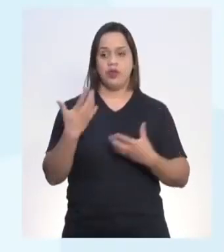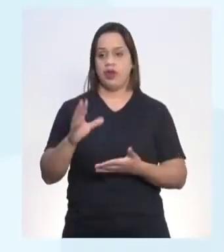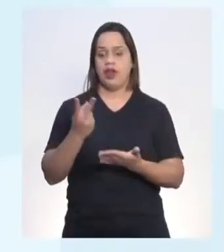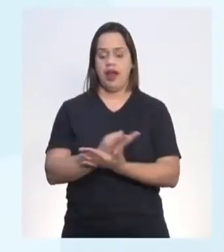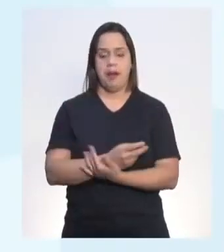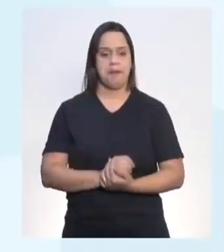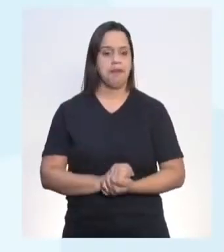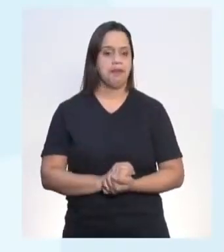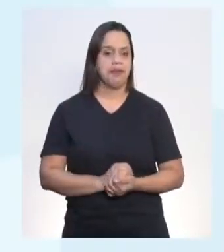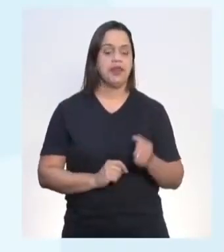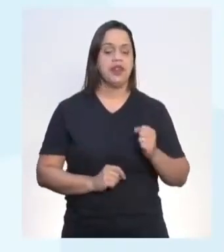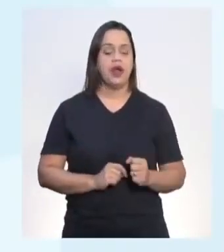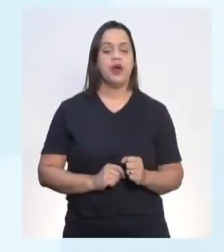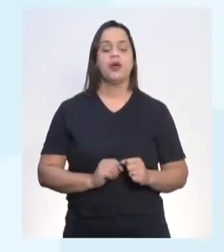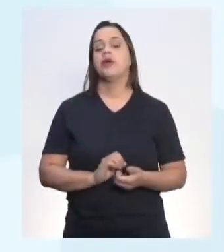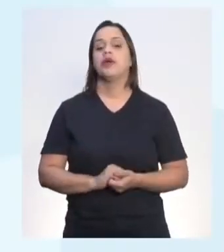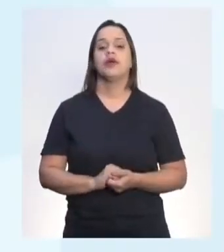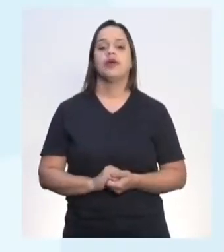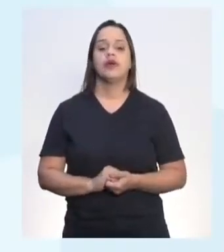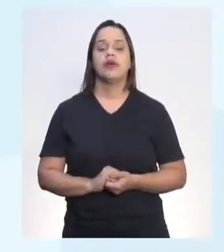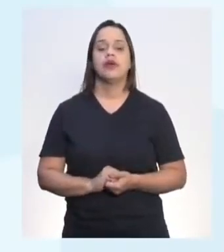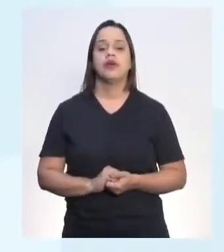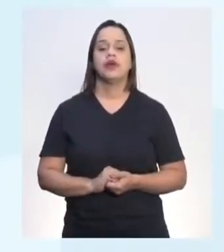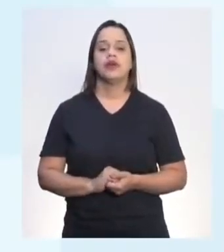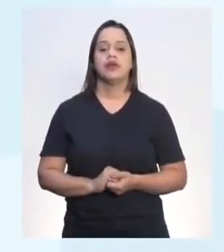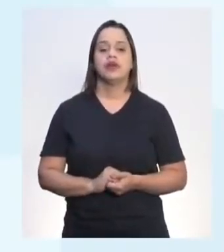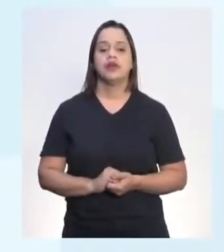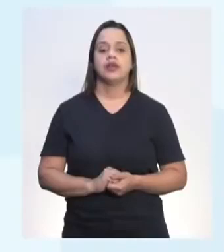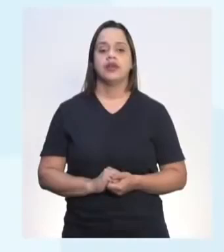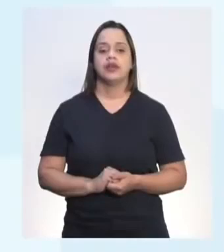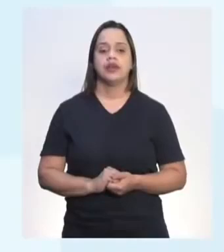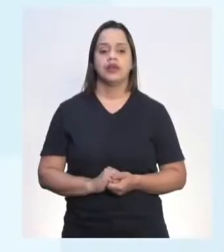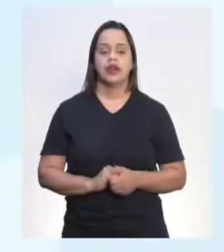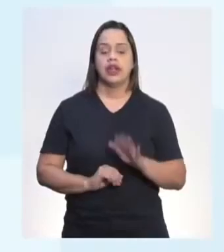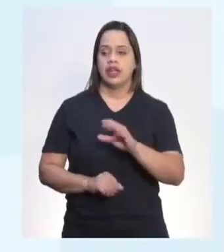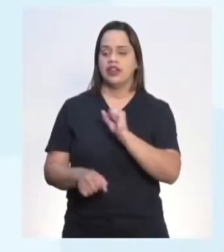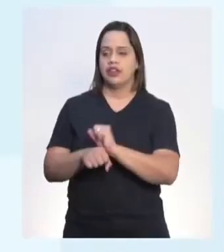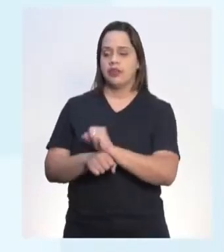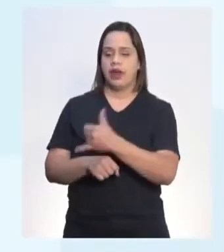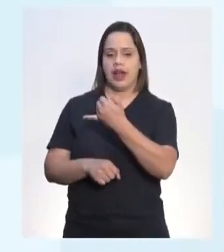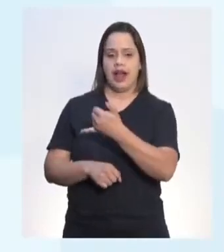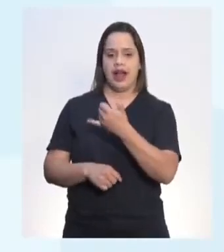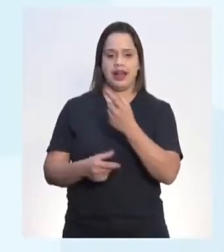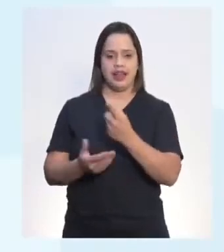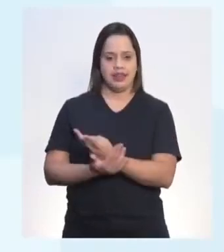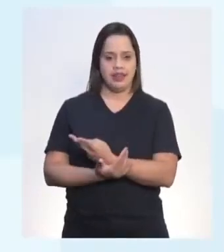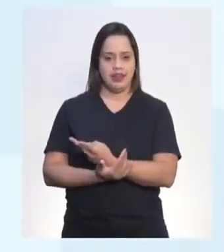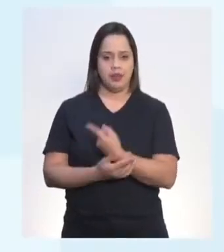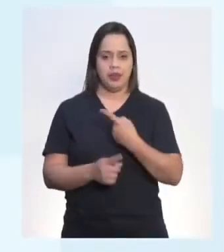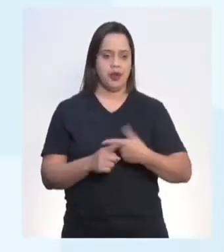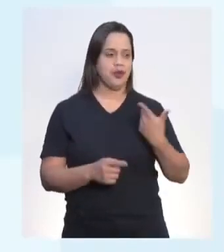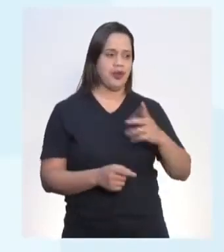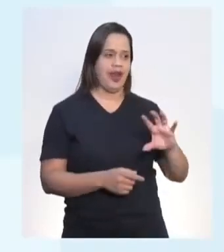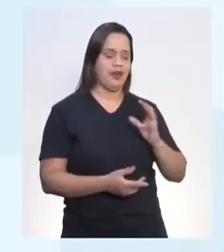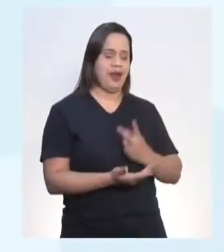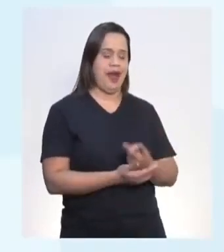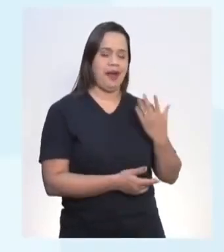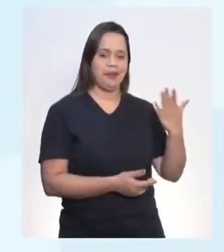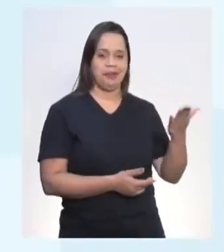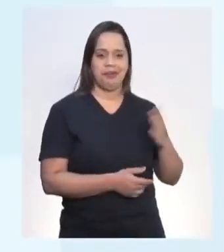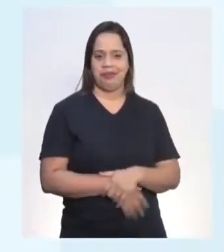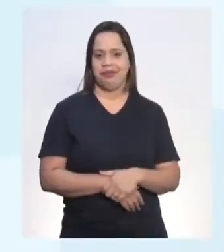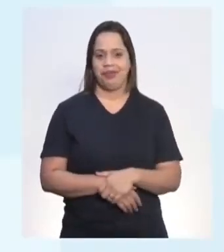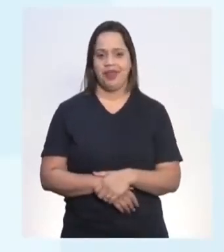lado? 2 vezes x mais 8. Espera que a caneta não quis me obedecer. Só porque eu falei que eu não quero errar.